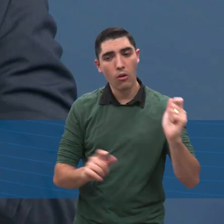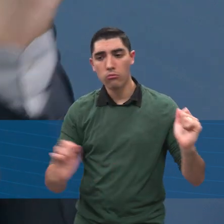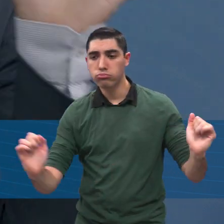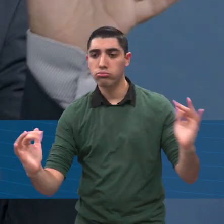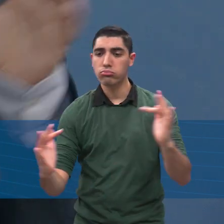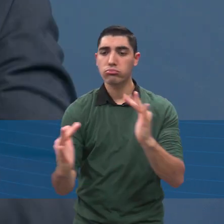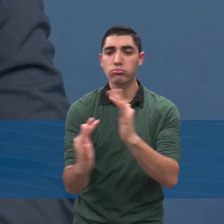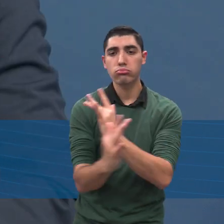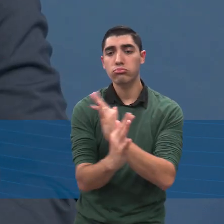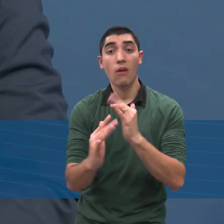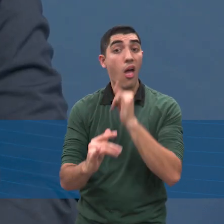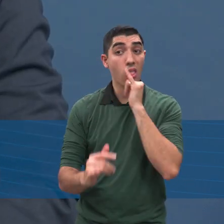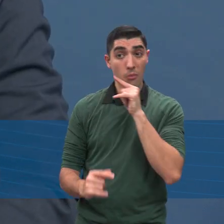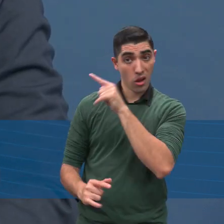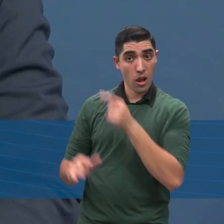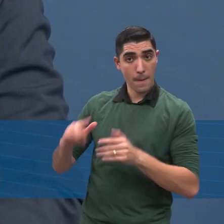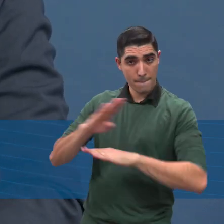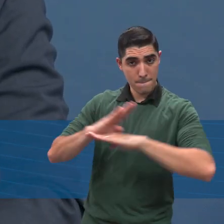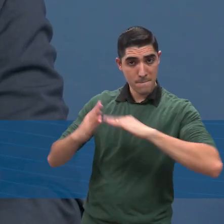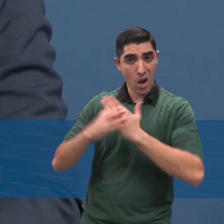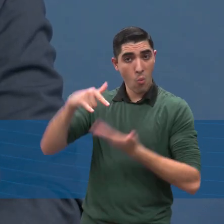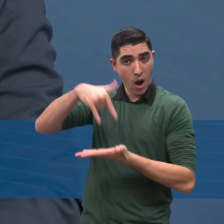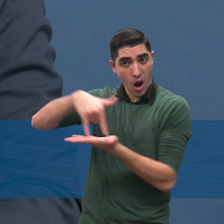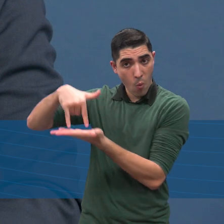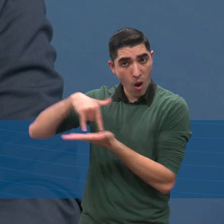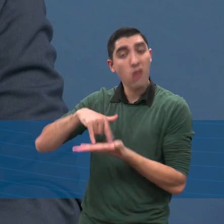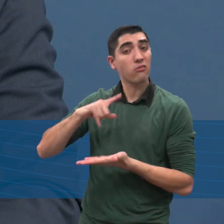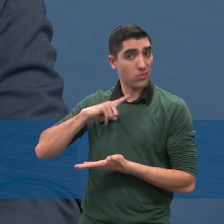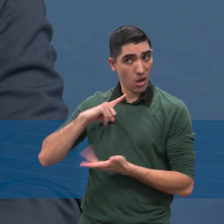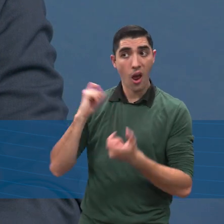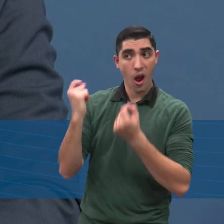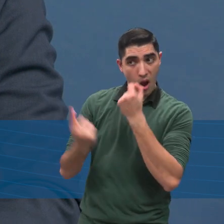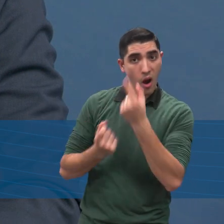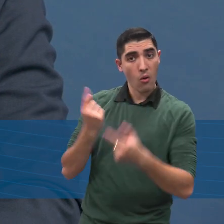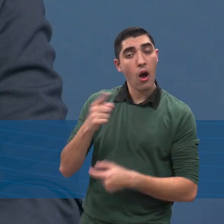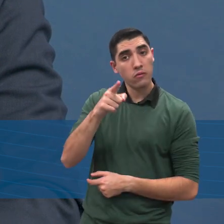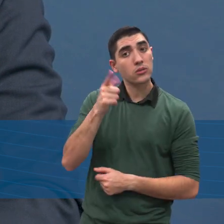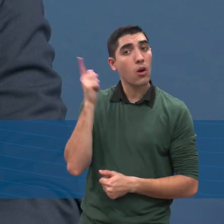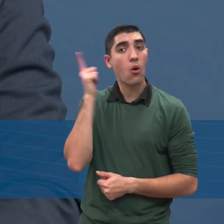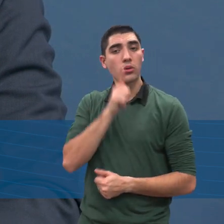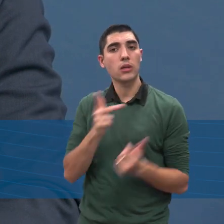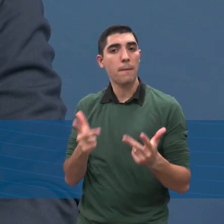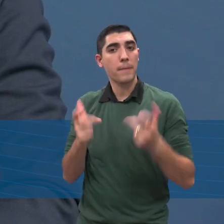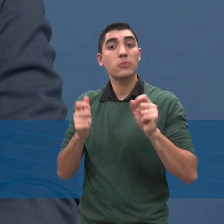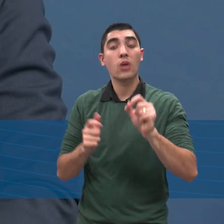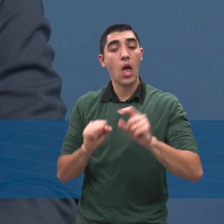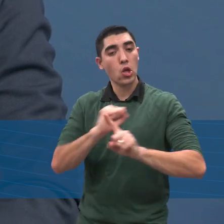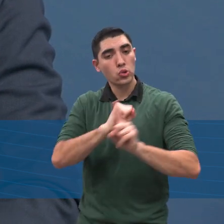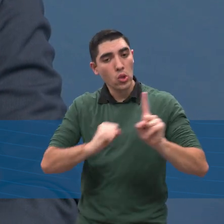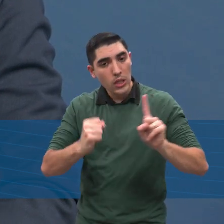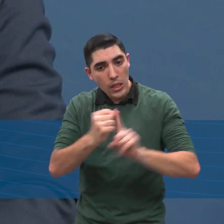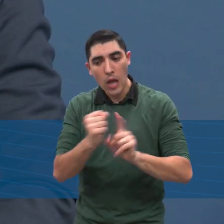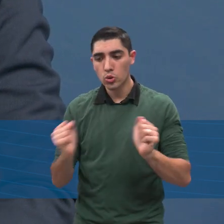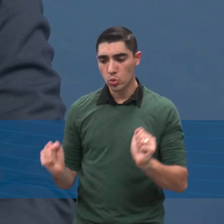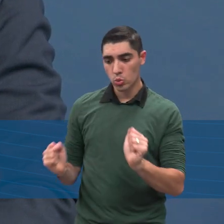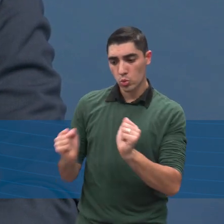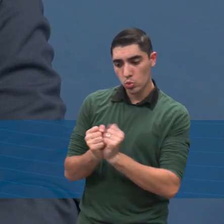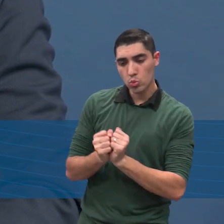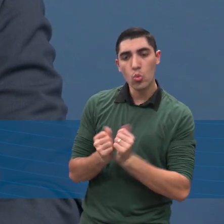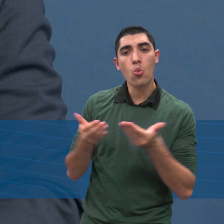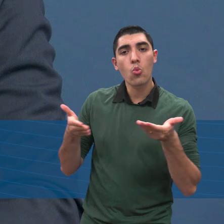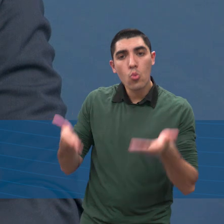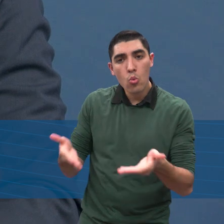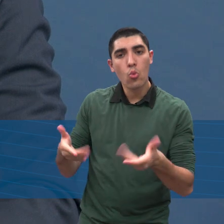Assim como tem alguns exemplos ali no Aquários. Então, assim, você realmente consegue integrar, né, a